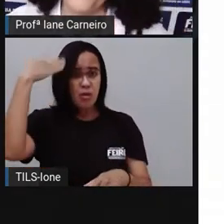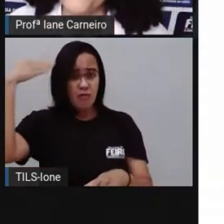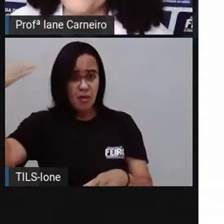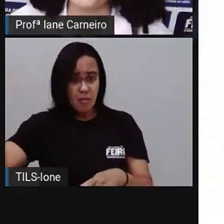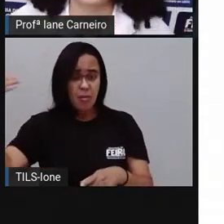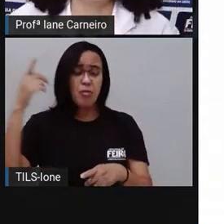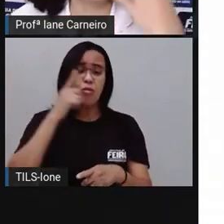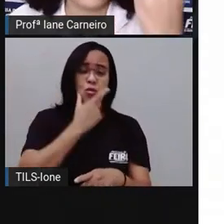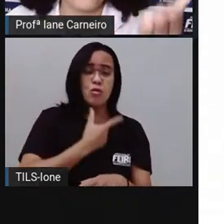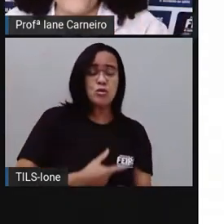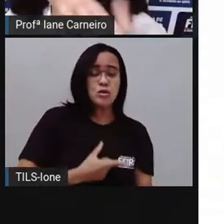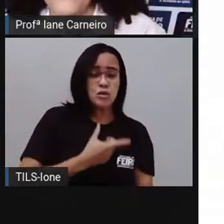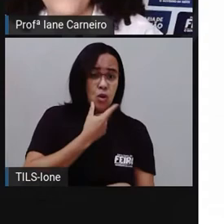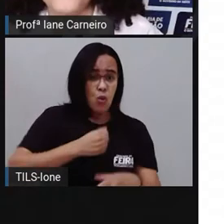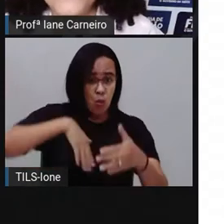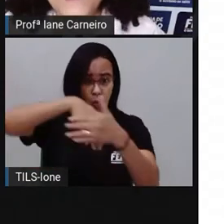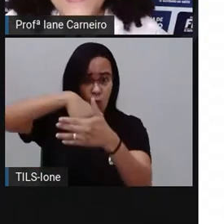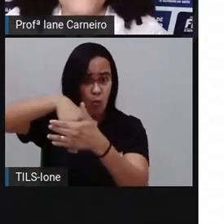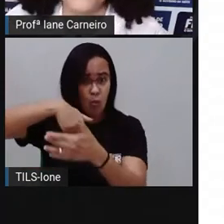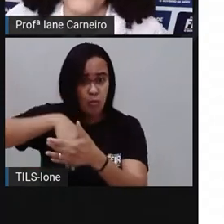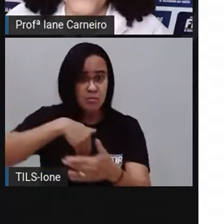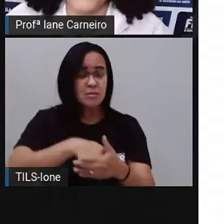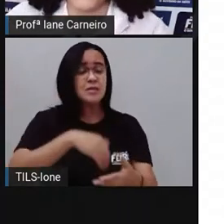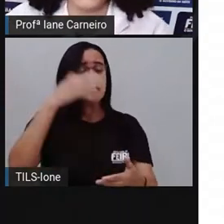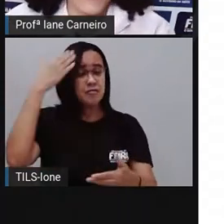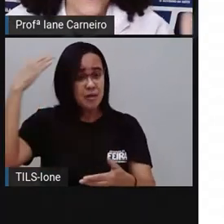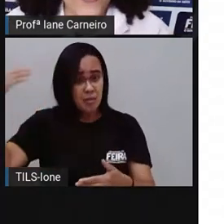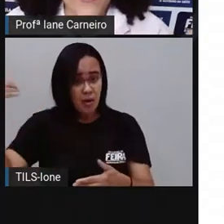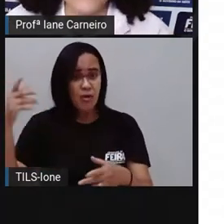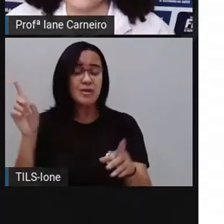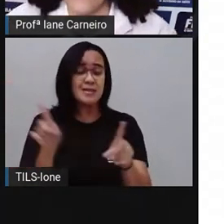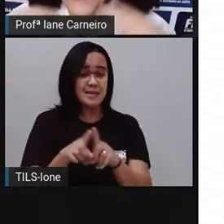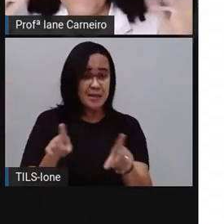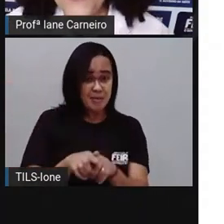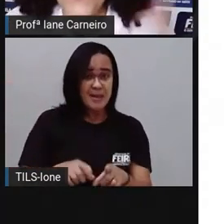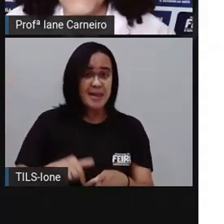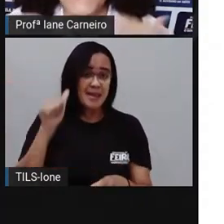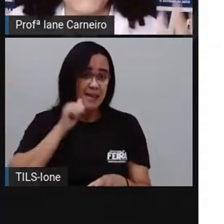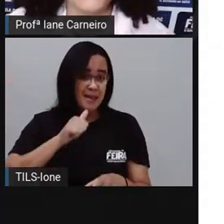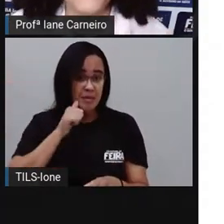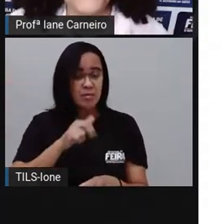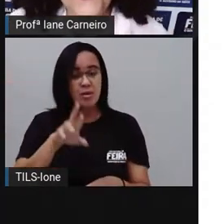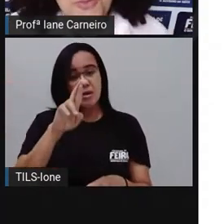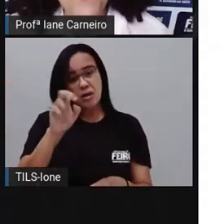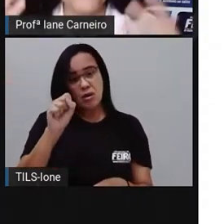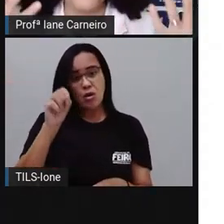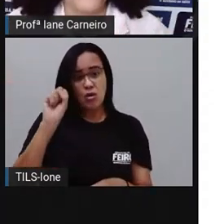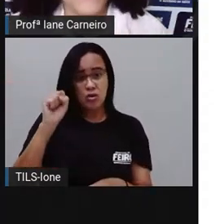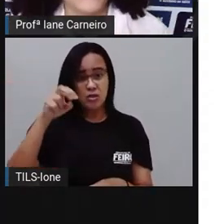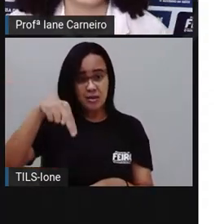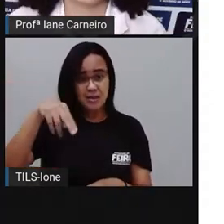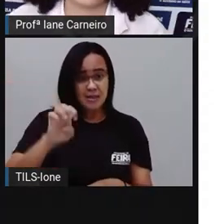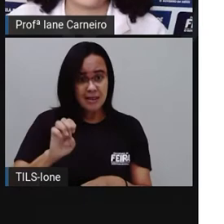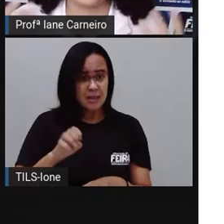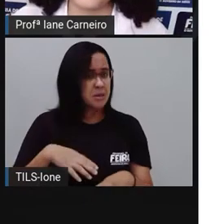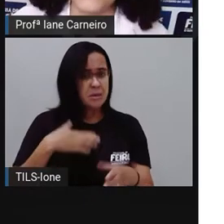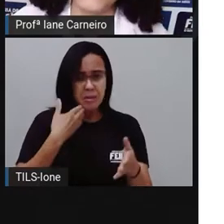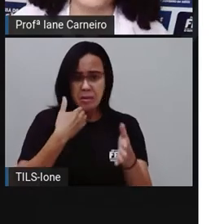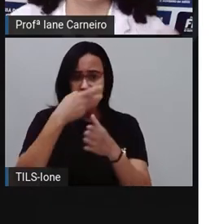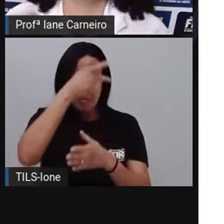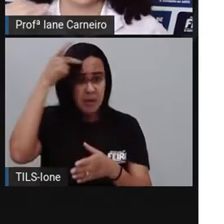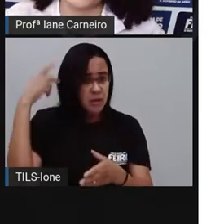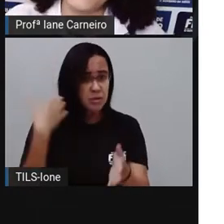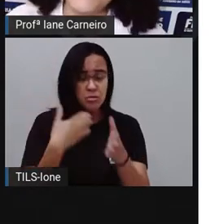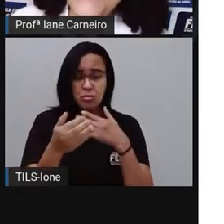futebol famoso, ser como a Rosane Vitória, né, que agora qualquer pessoa que entre no YouTube pode ver, né, a